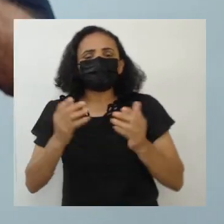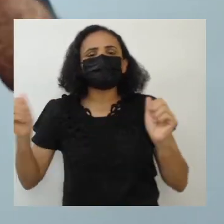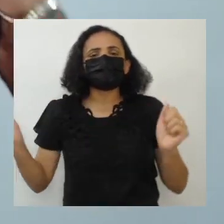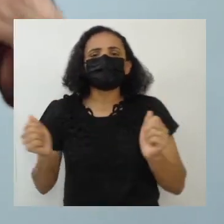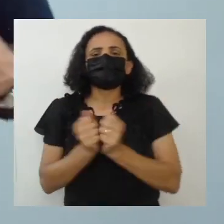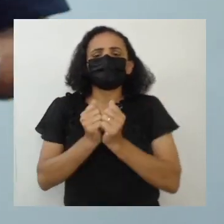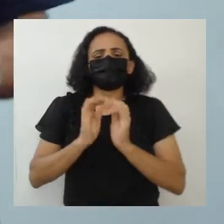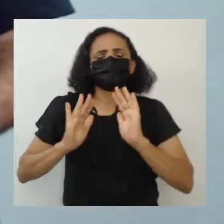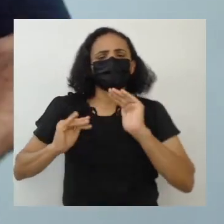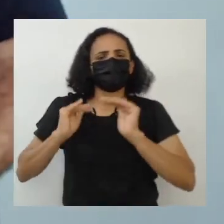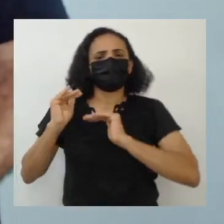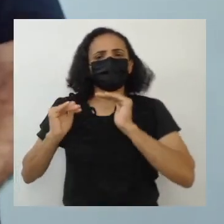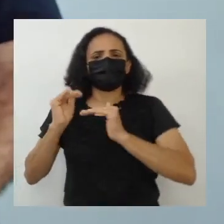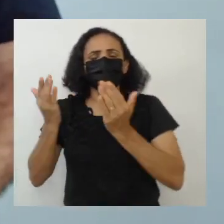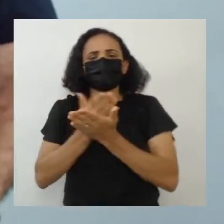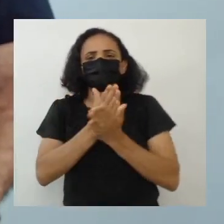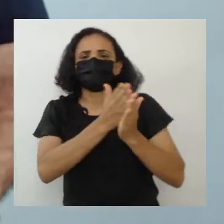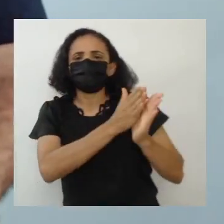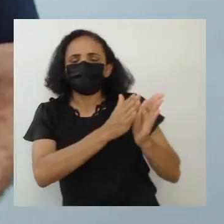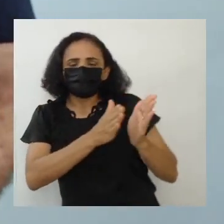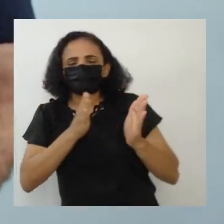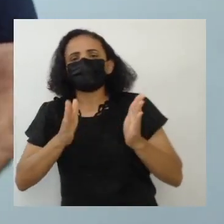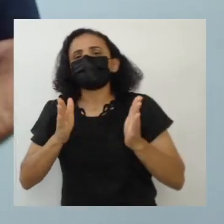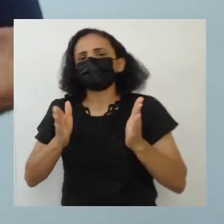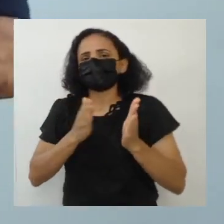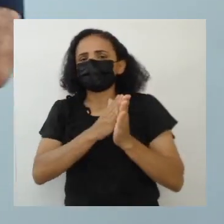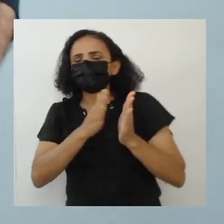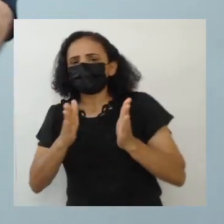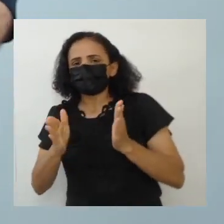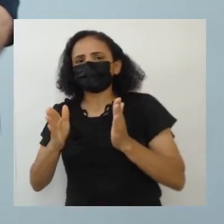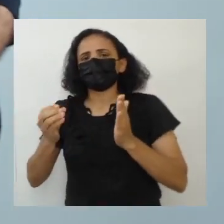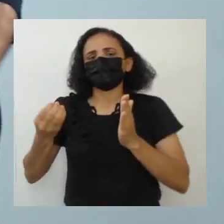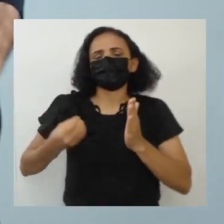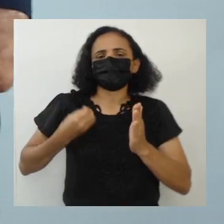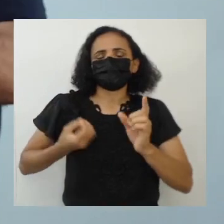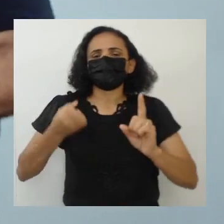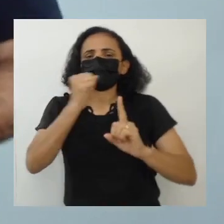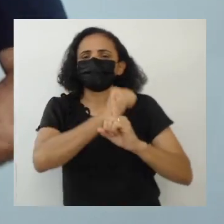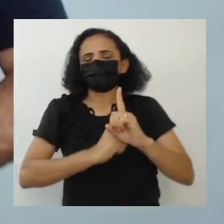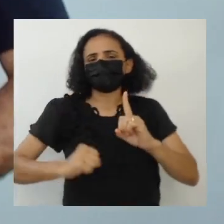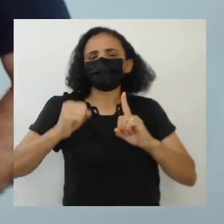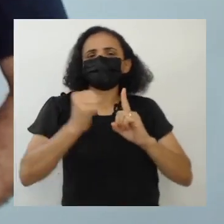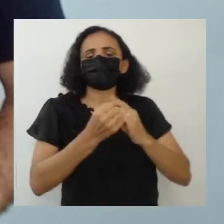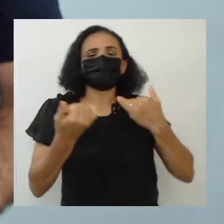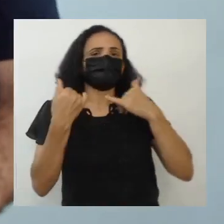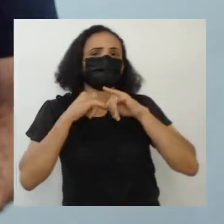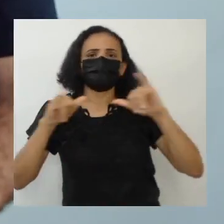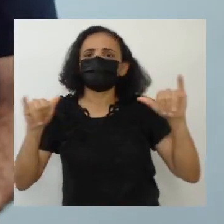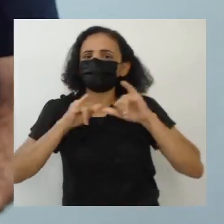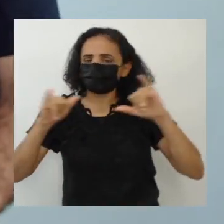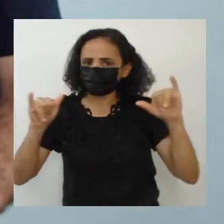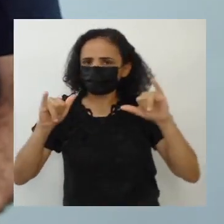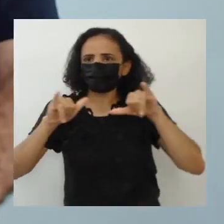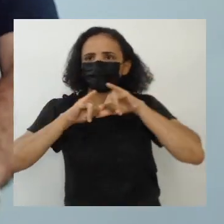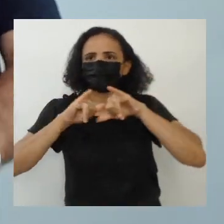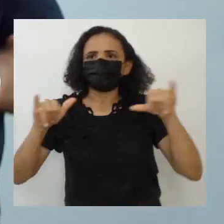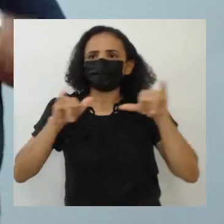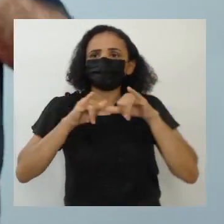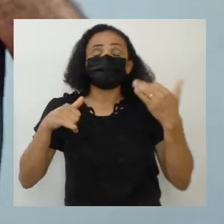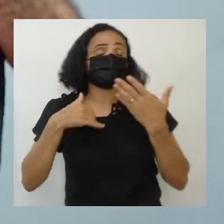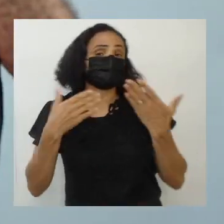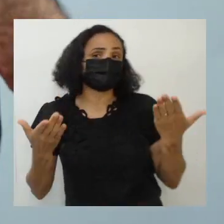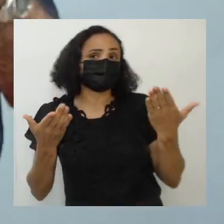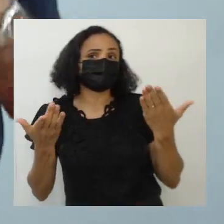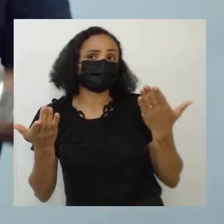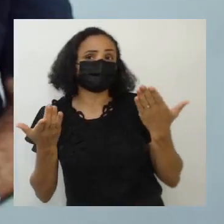muito no dia a dia, do seu dia a dia, né? Da sua convivência social, que é a propaganda, tá? Então a gente tem